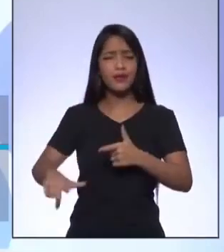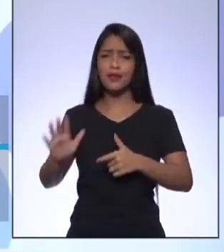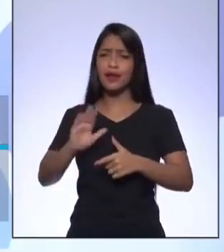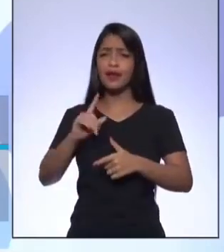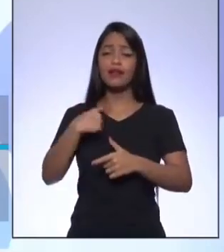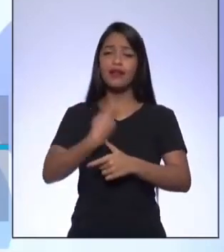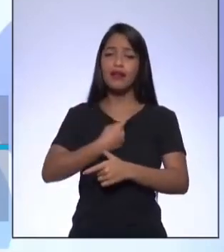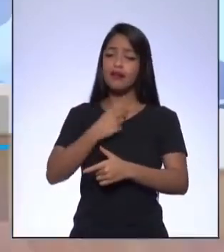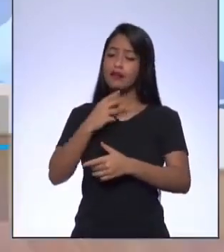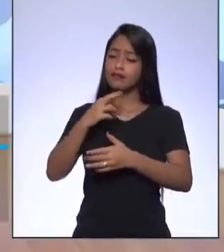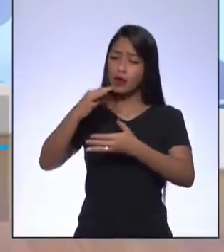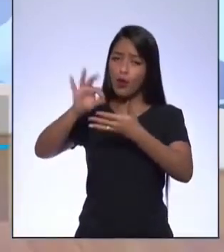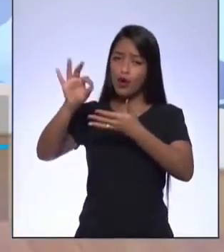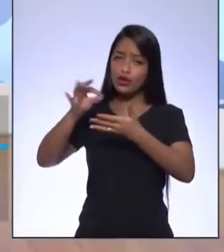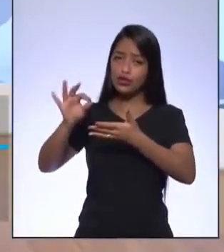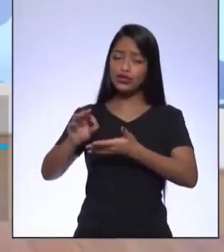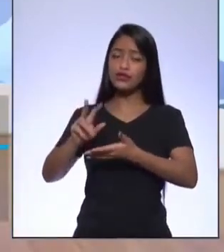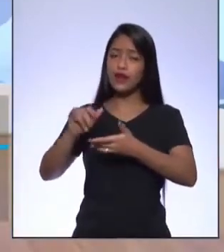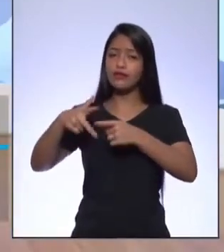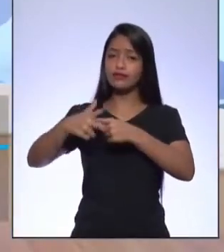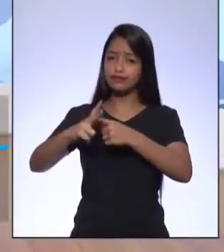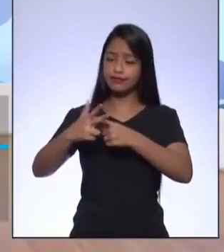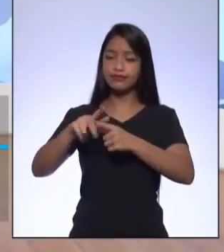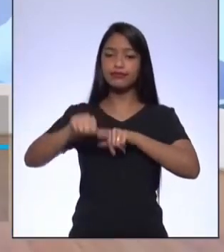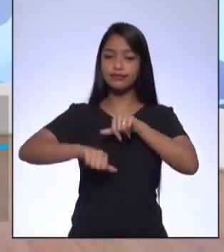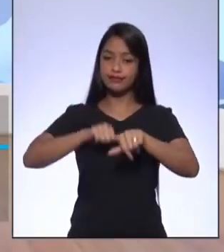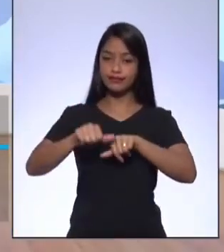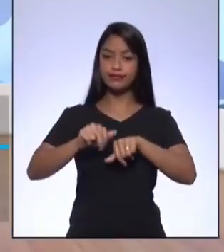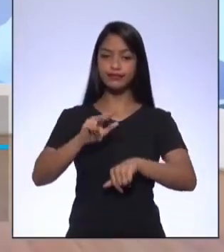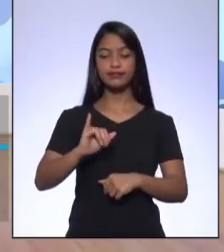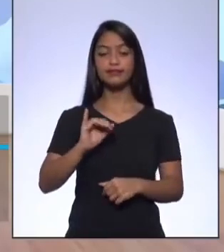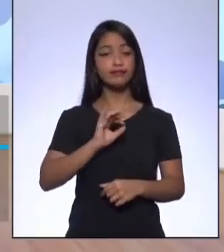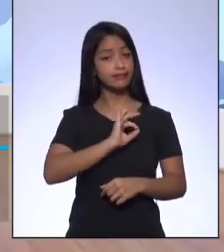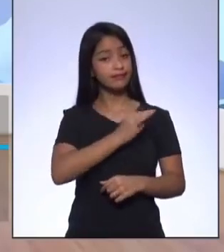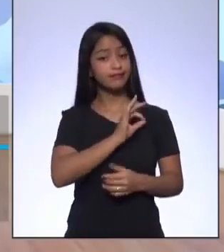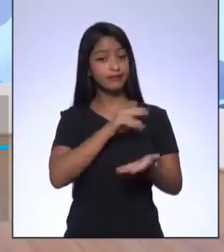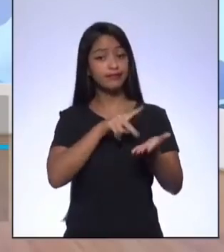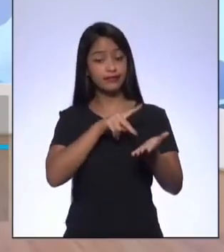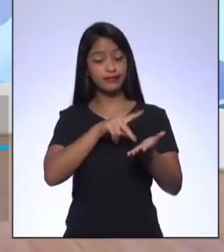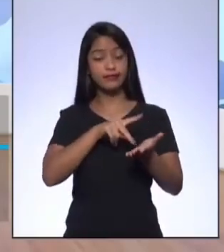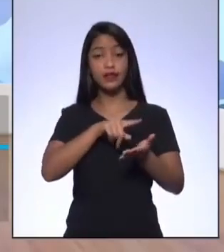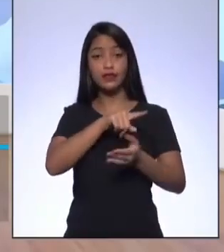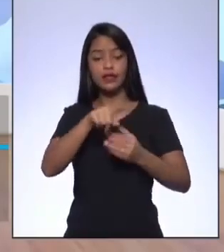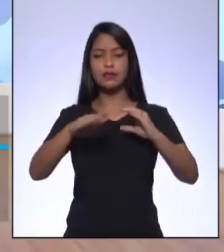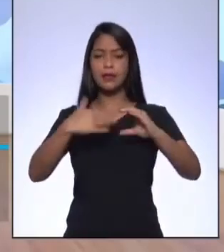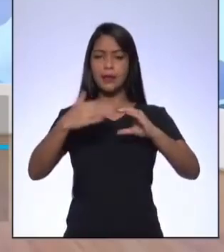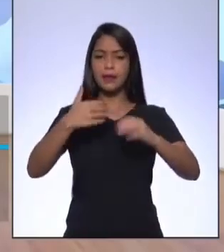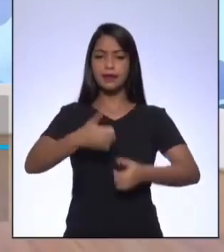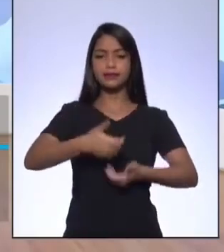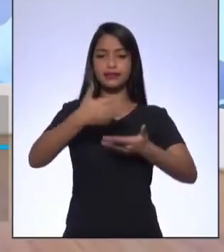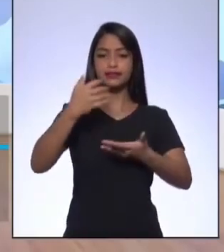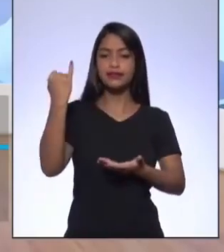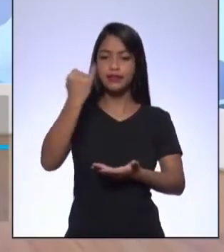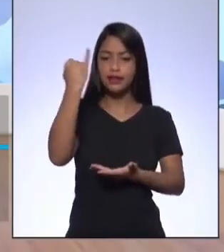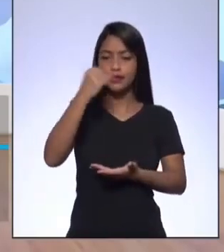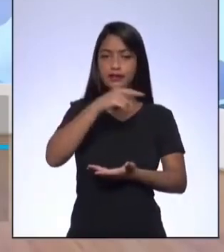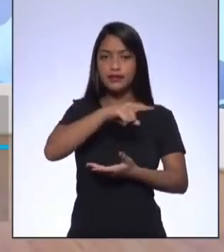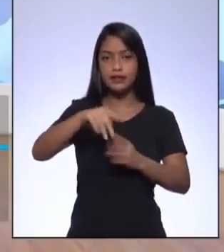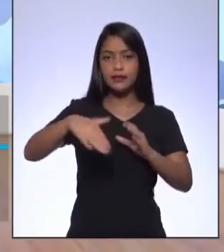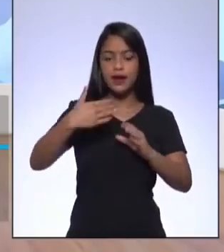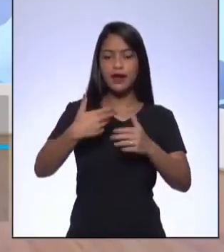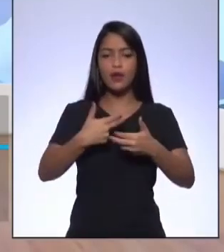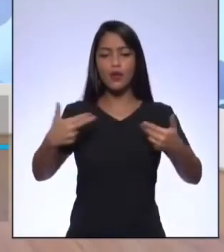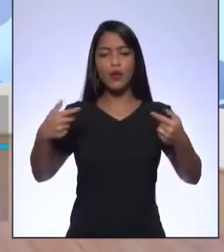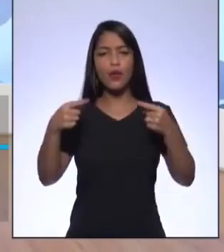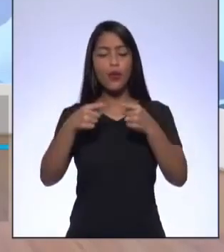né, É Osmar? verdade, Jonas. É extremamente importante a participação de todos vocês, com aquelas perguntas bem coerentes dentro